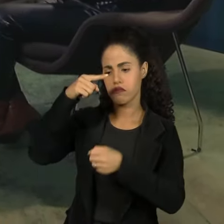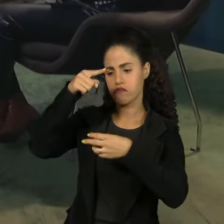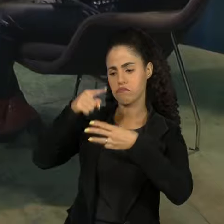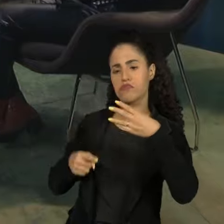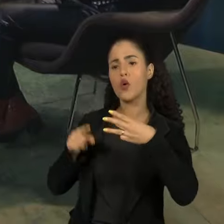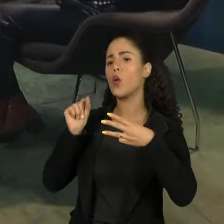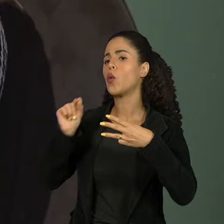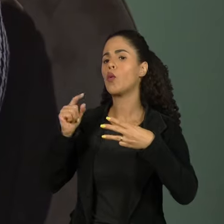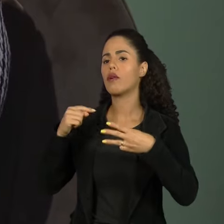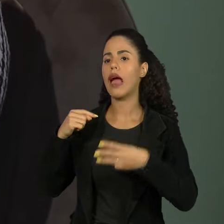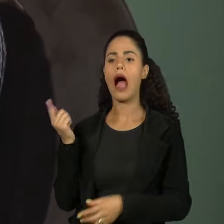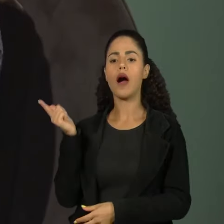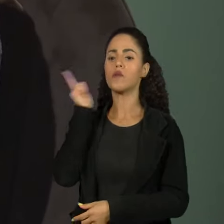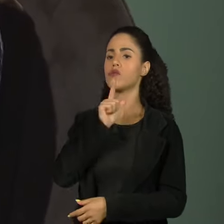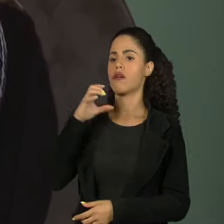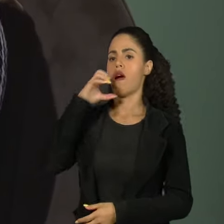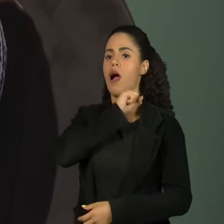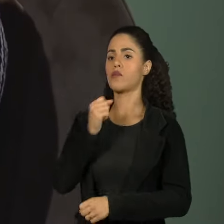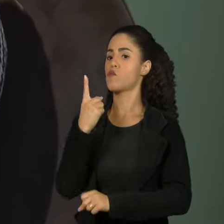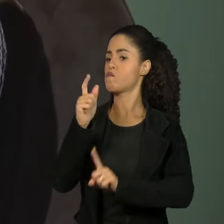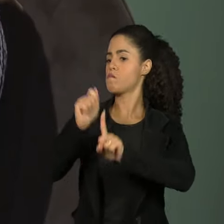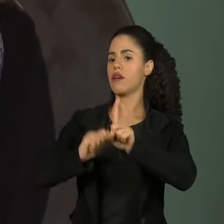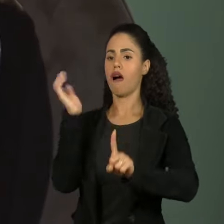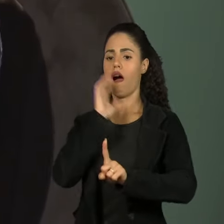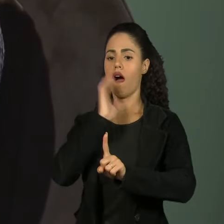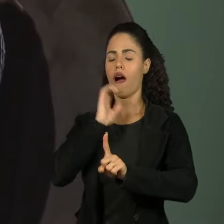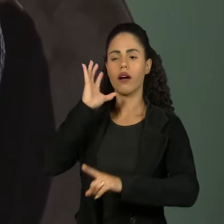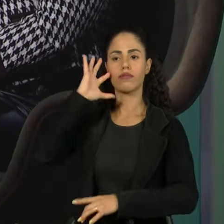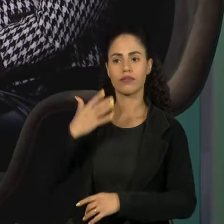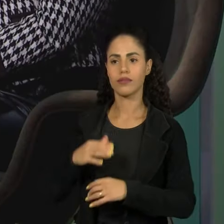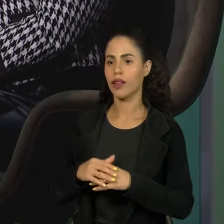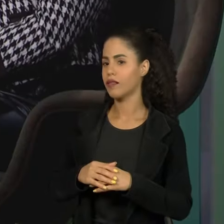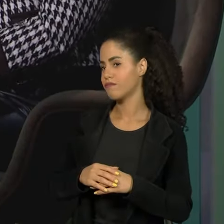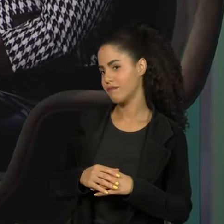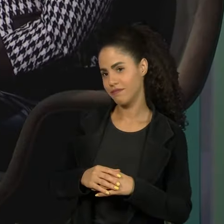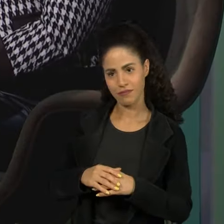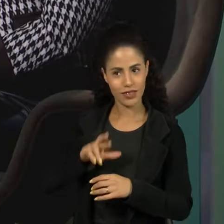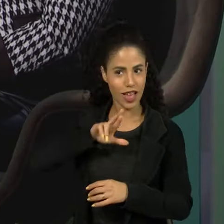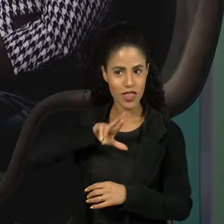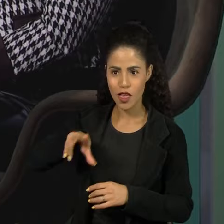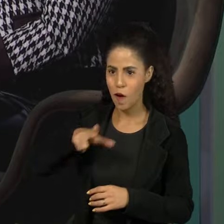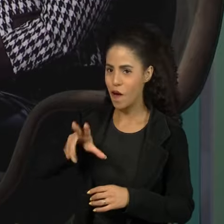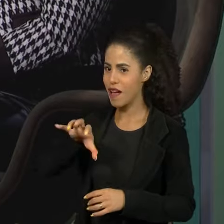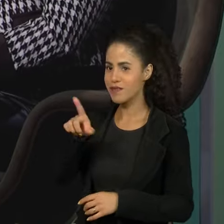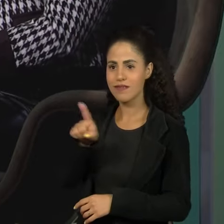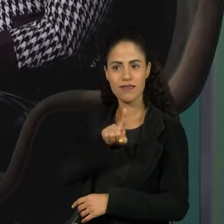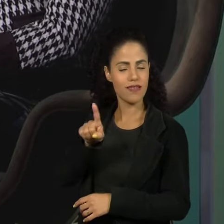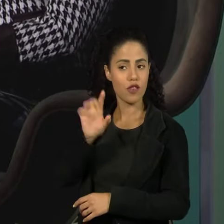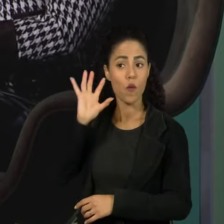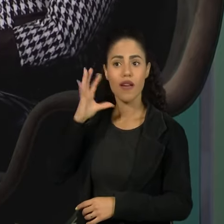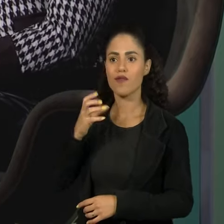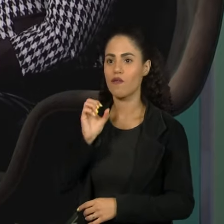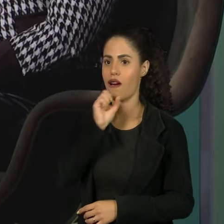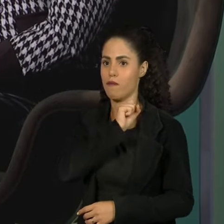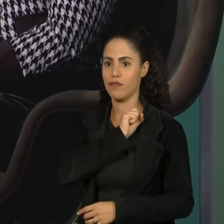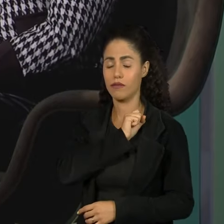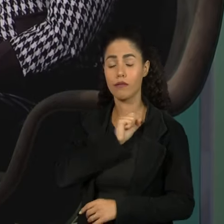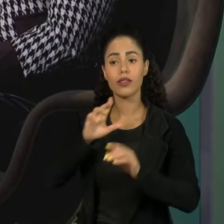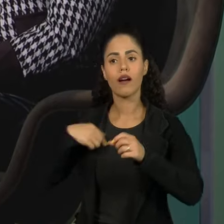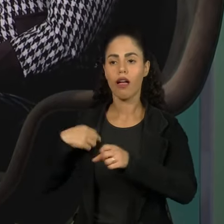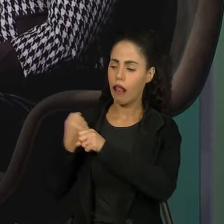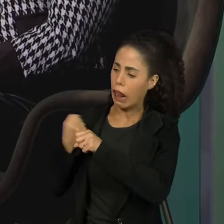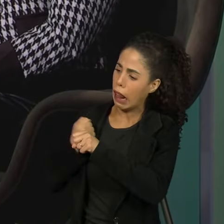não, vamos conseguir em um mês a solução para esse problema. E não é bem assim. Sim. Por isso que são longos